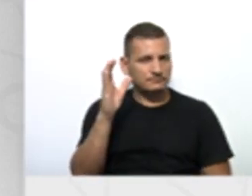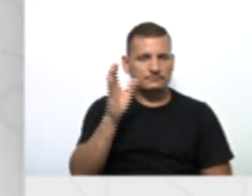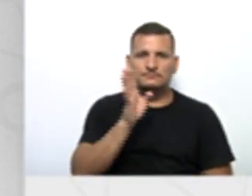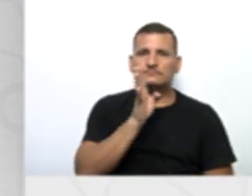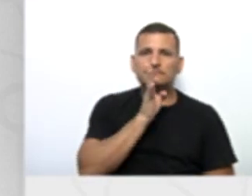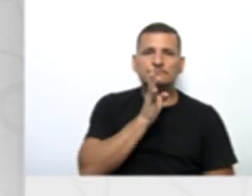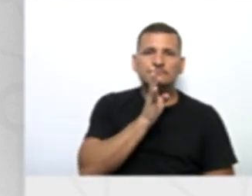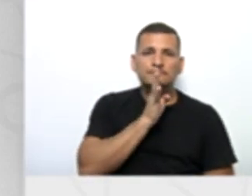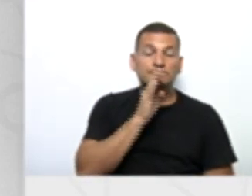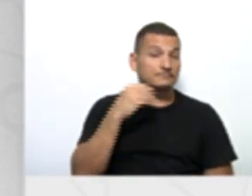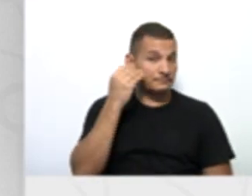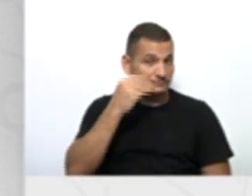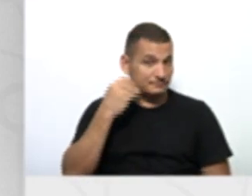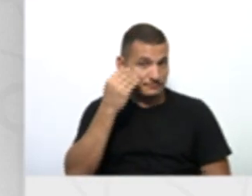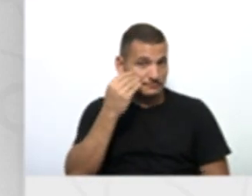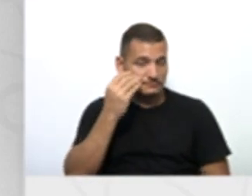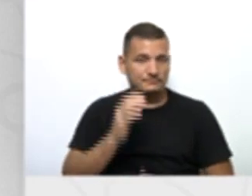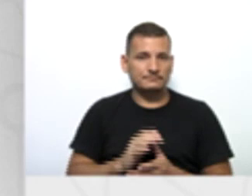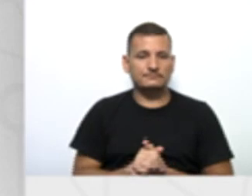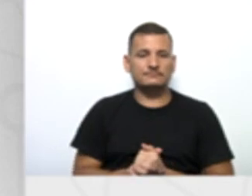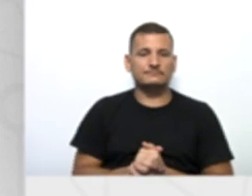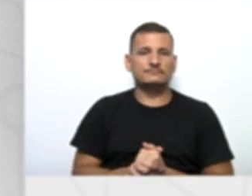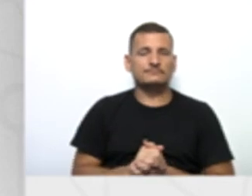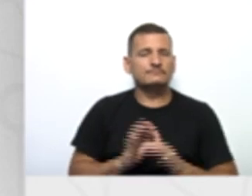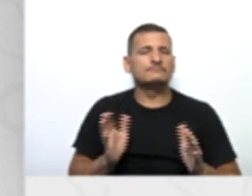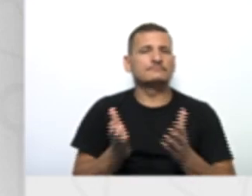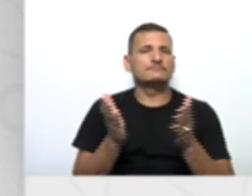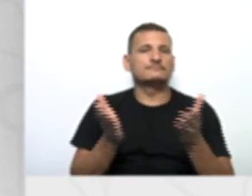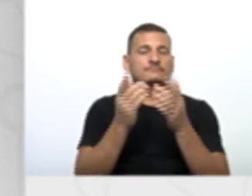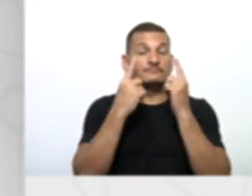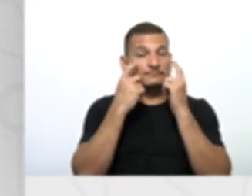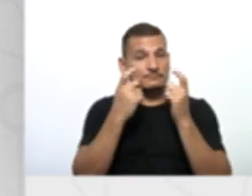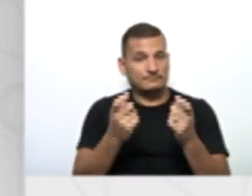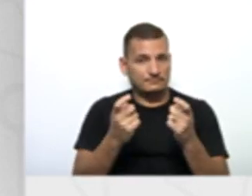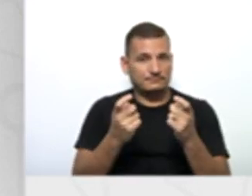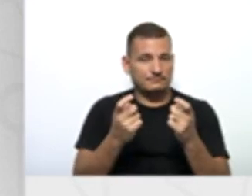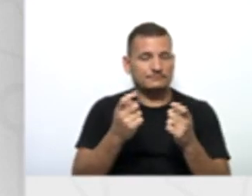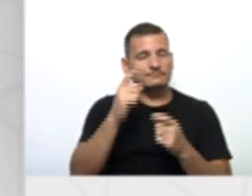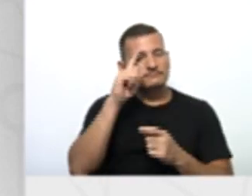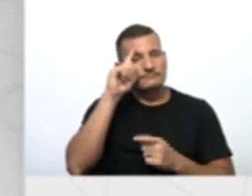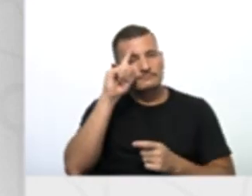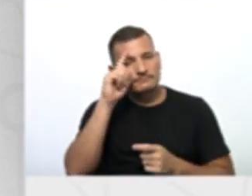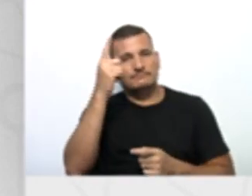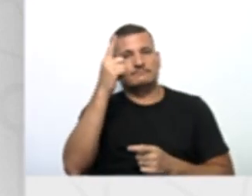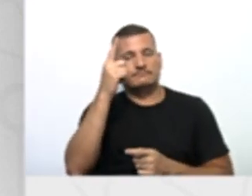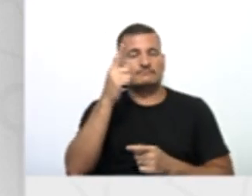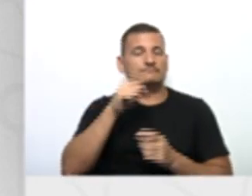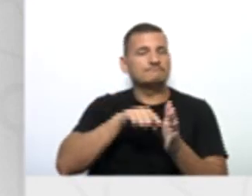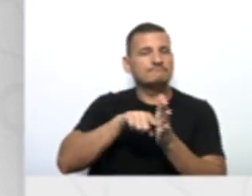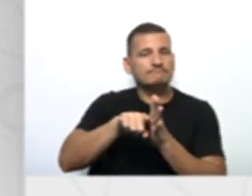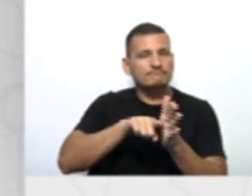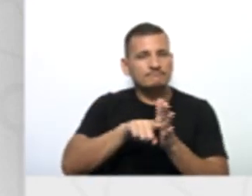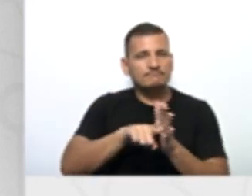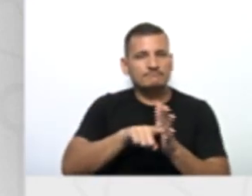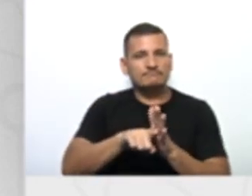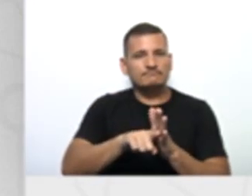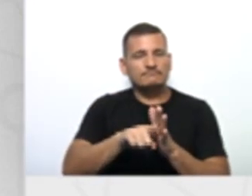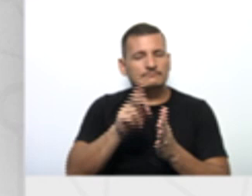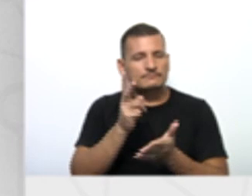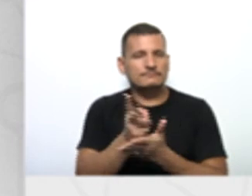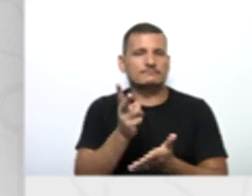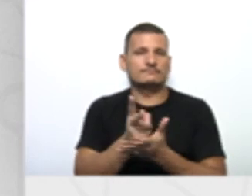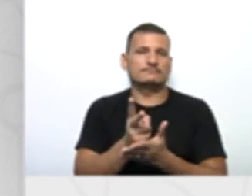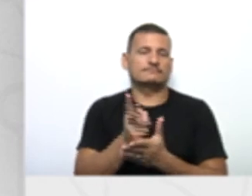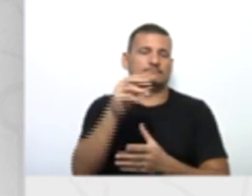conhecimento do senso comum e estimular a curiosidade e a criatividade para a gente manter uma atitude de pesquisa sempre nas nossas